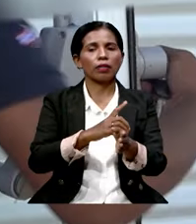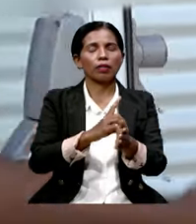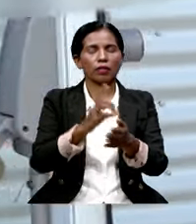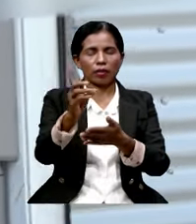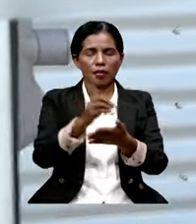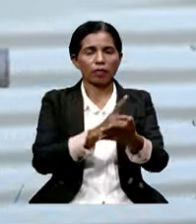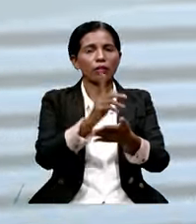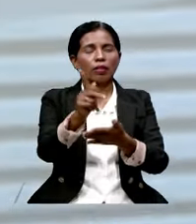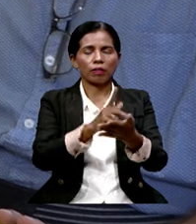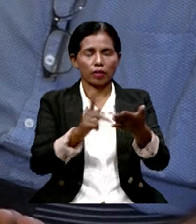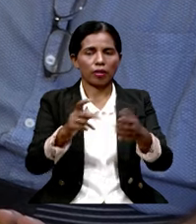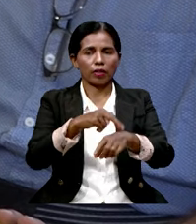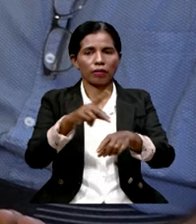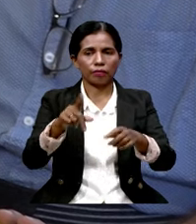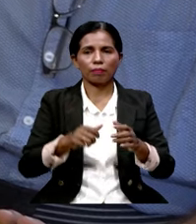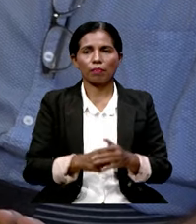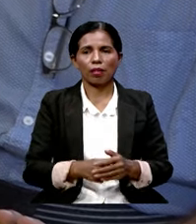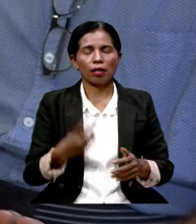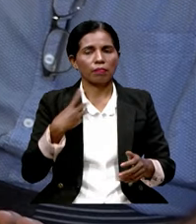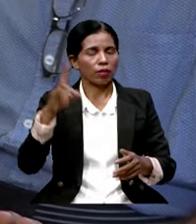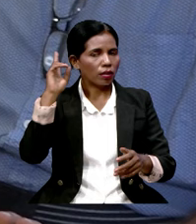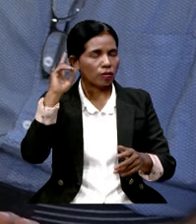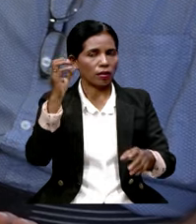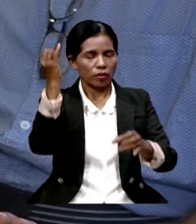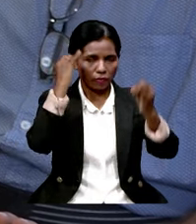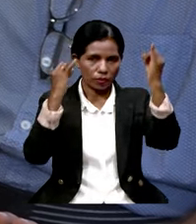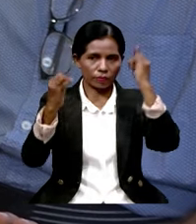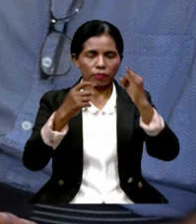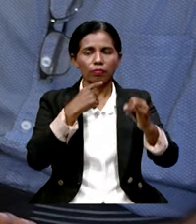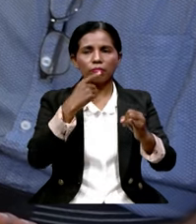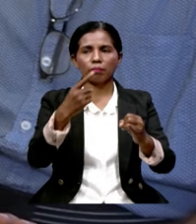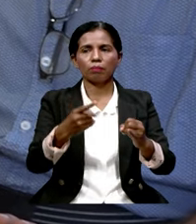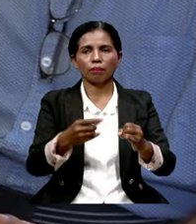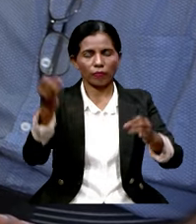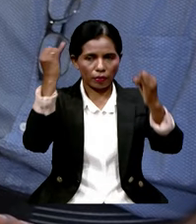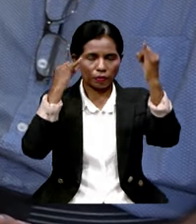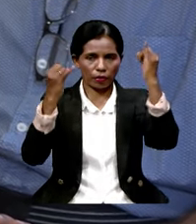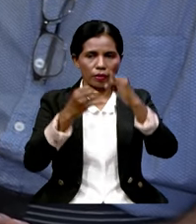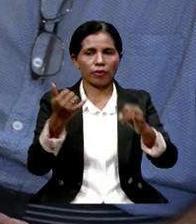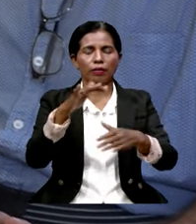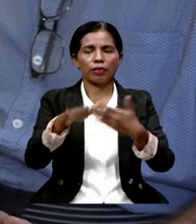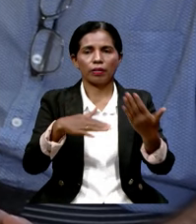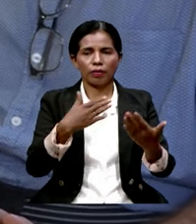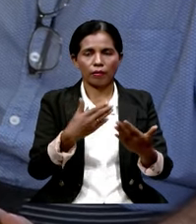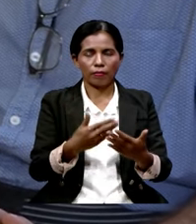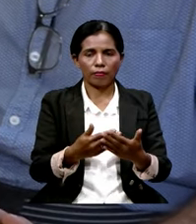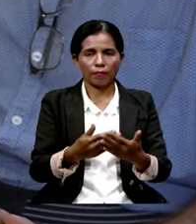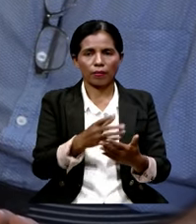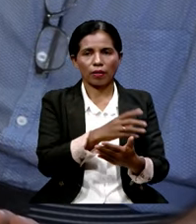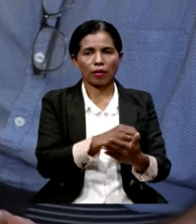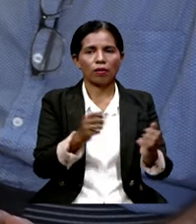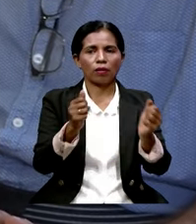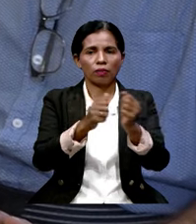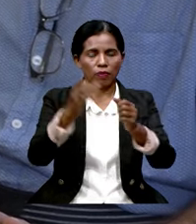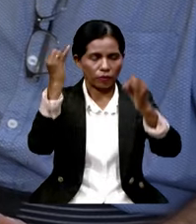Nacional. A informação também considera informação de fake news,